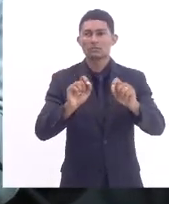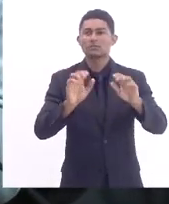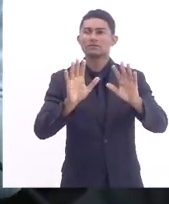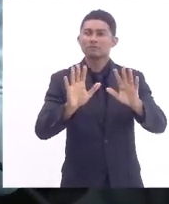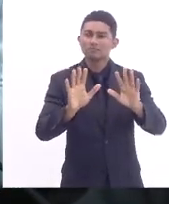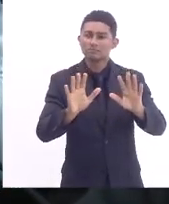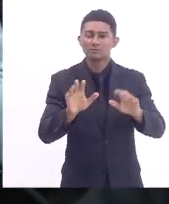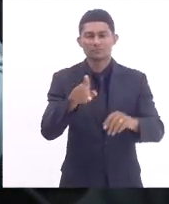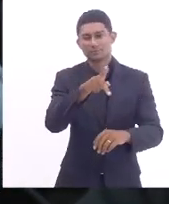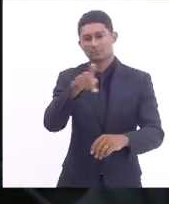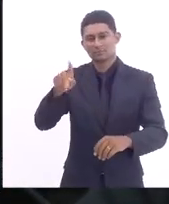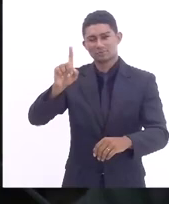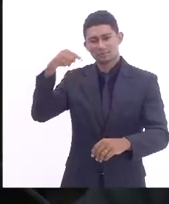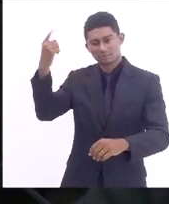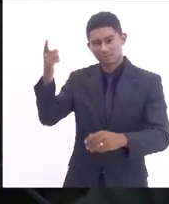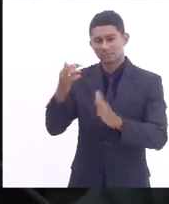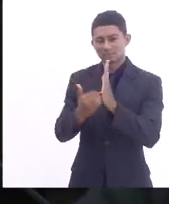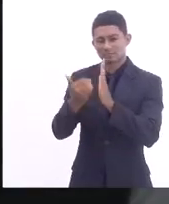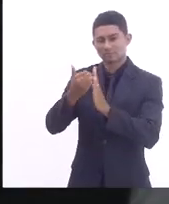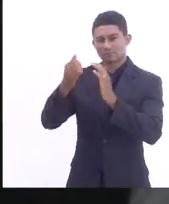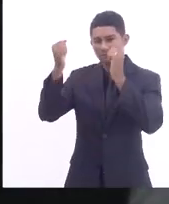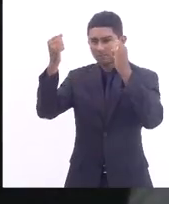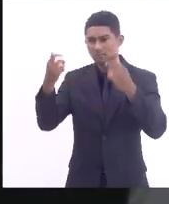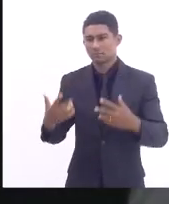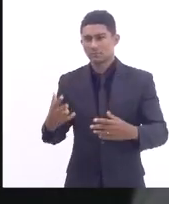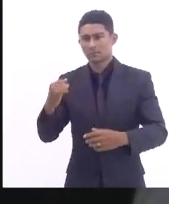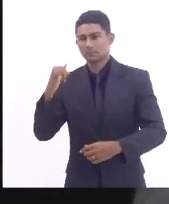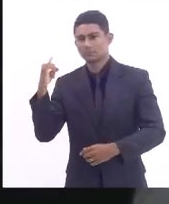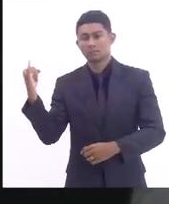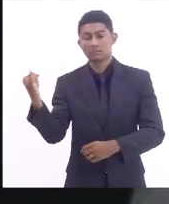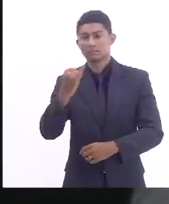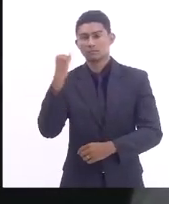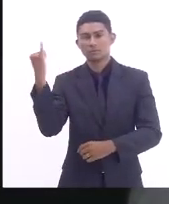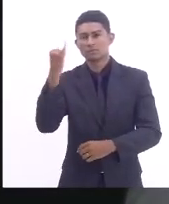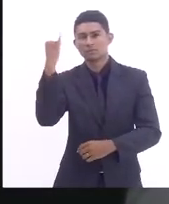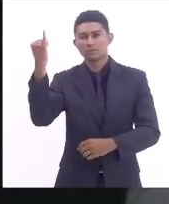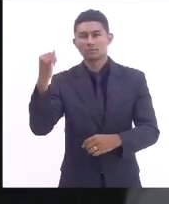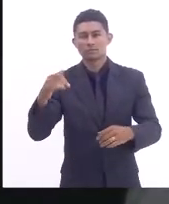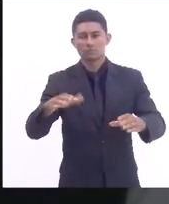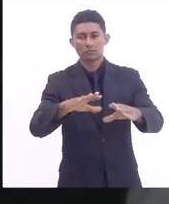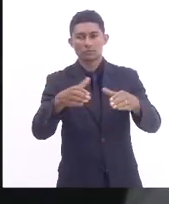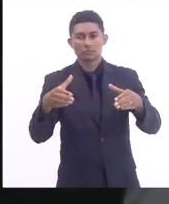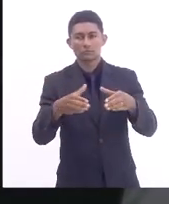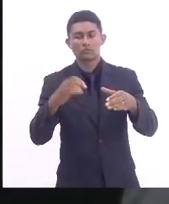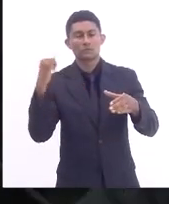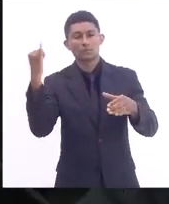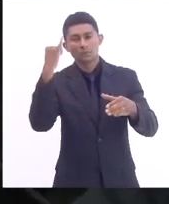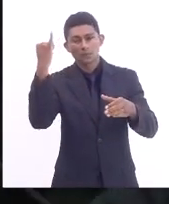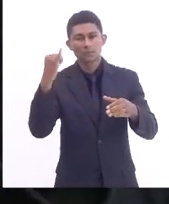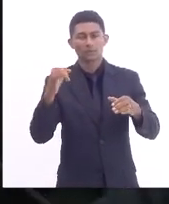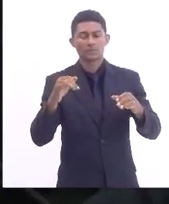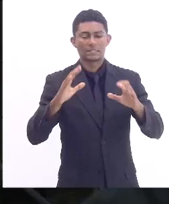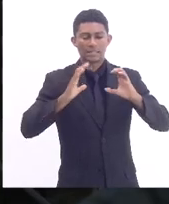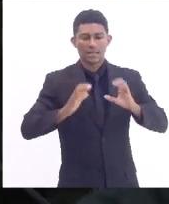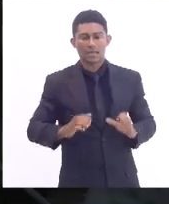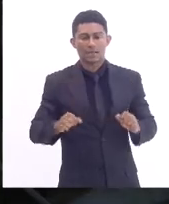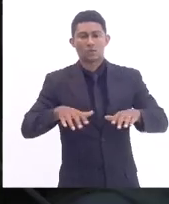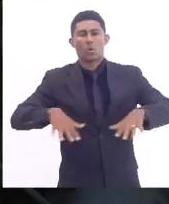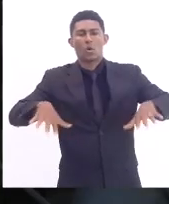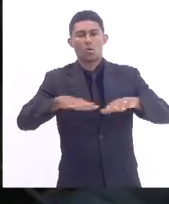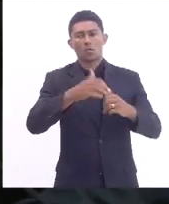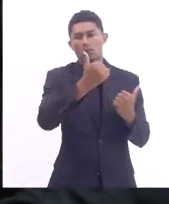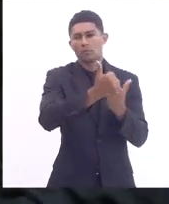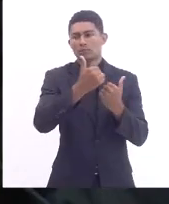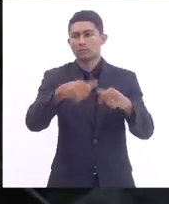não quero roubar o discurso do presidente provavelmente ele vai falar da importância que esse órgão tem para defesa da Cidadania do cidadão para defesa do